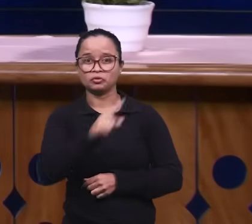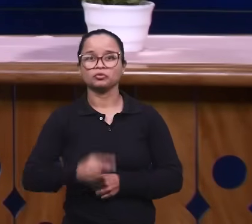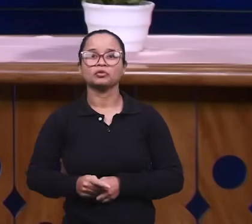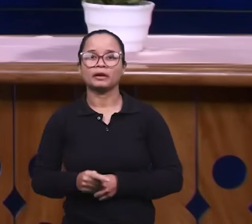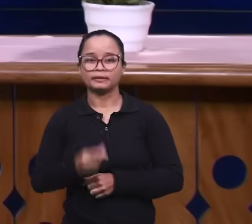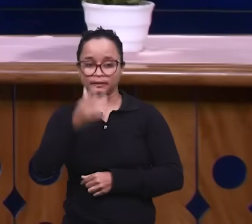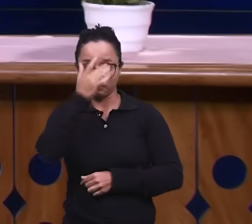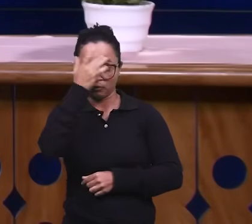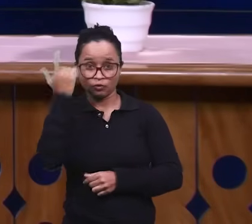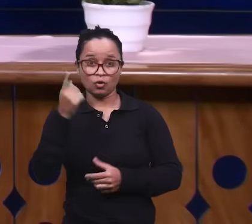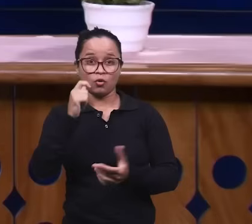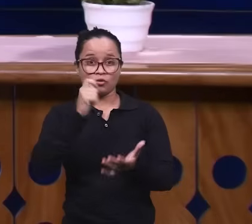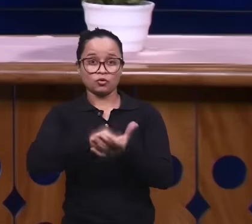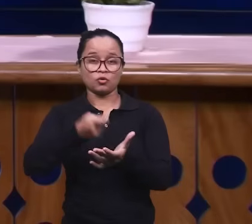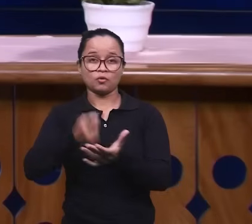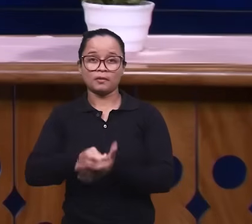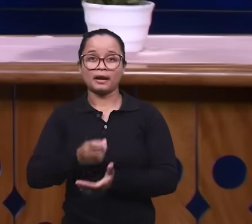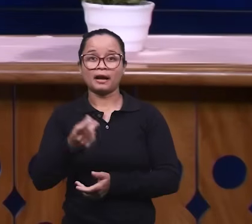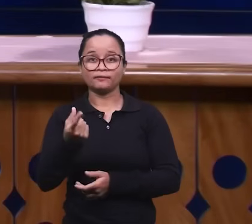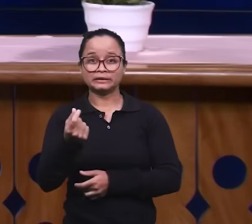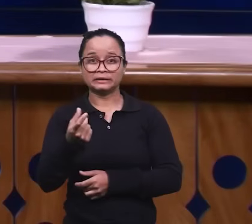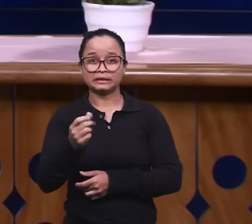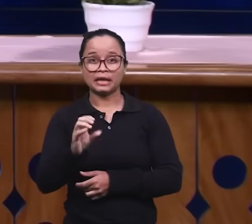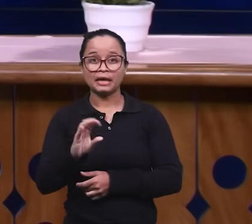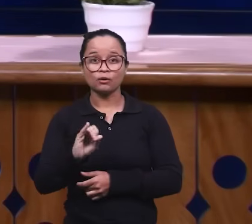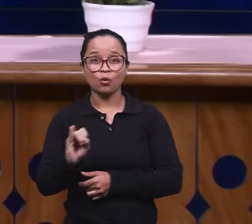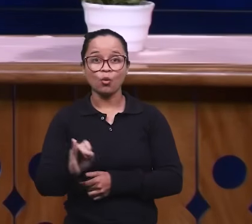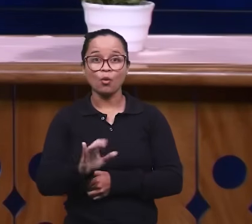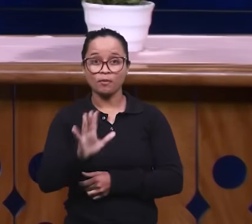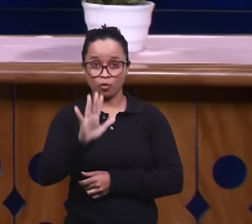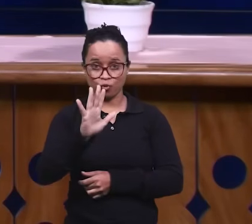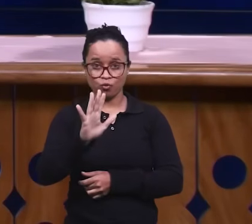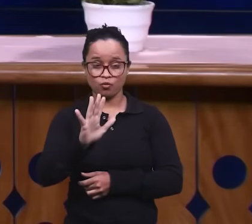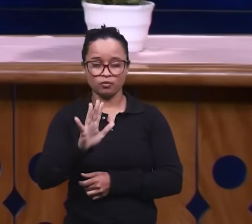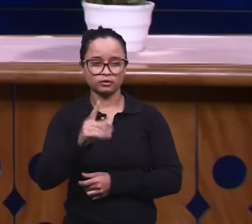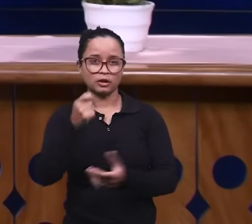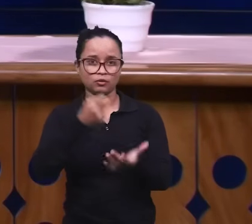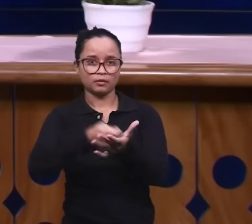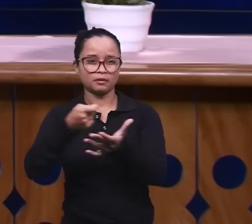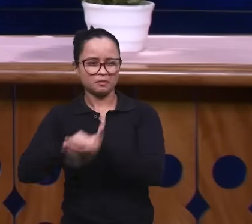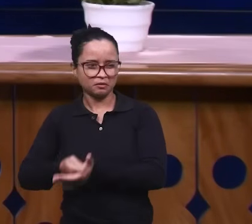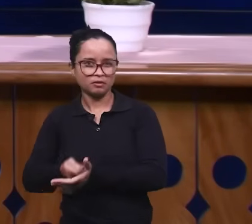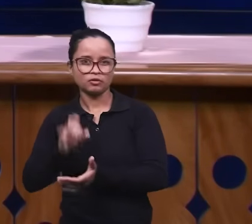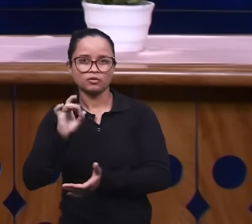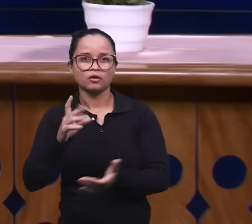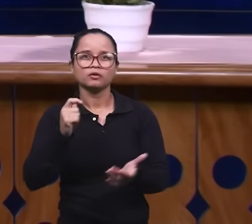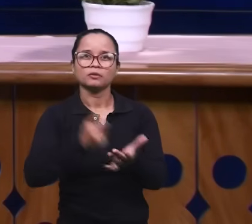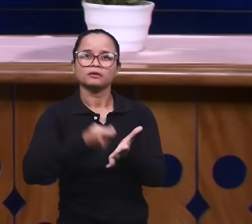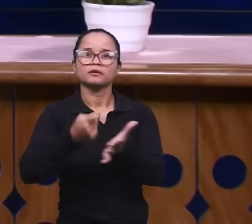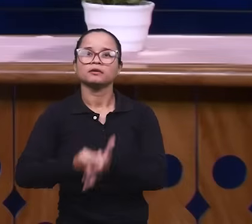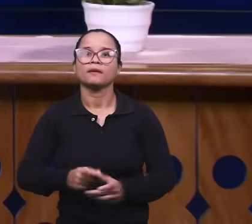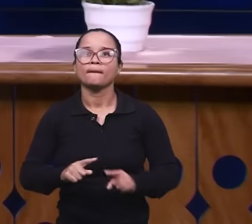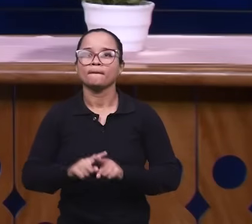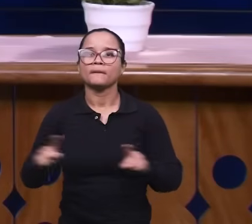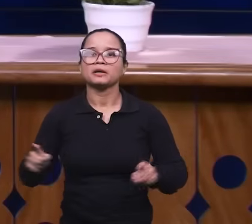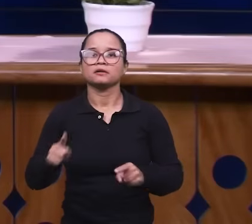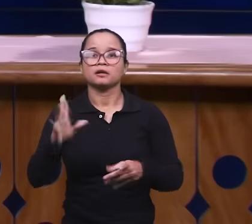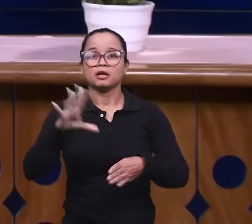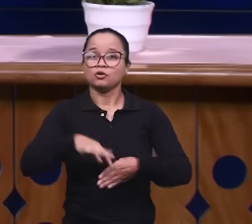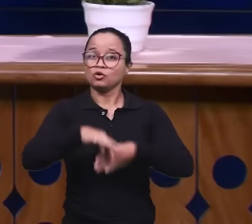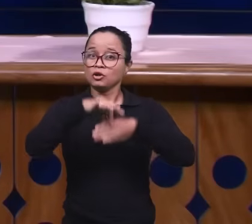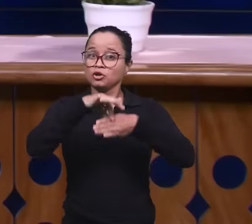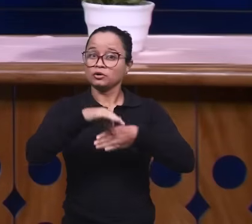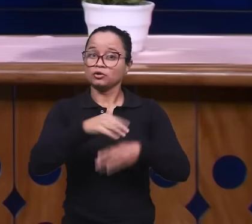de publicanos. Ele não só cobrava, mas ele era espécie de um líder